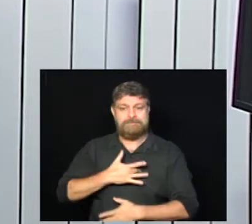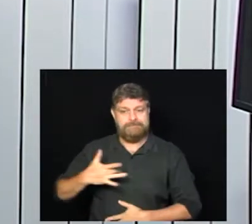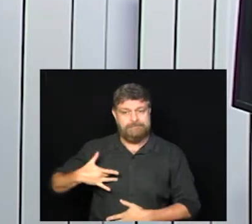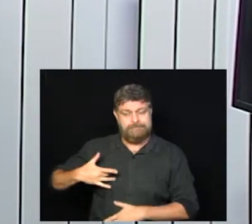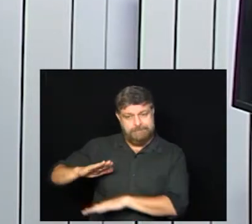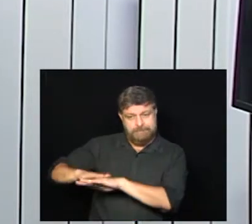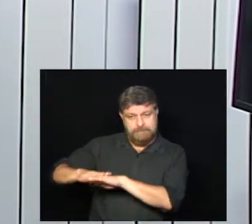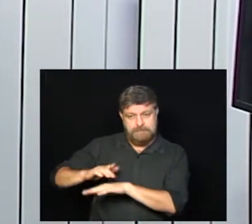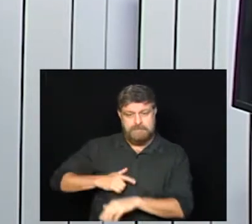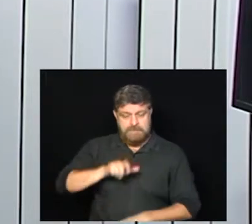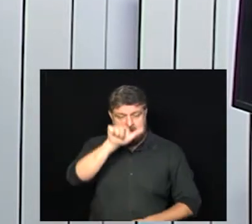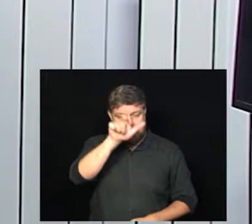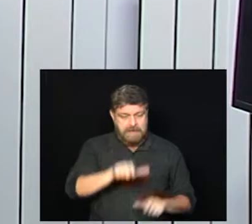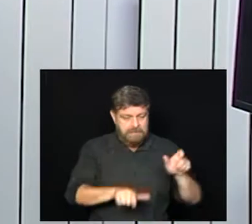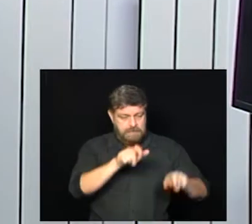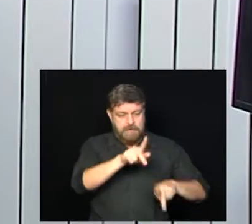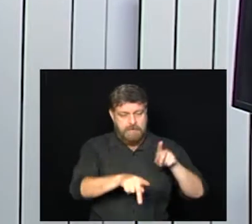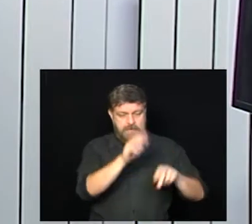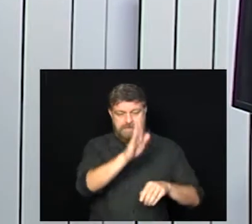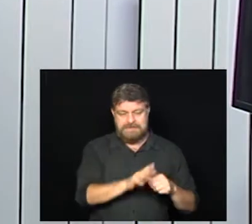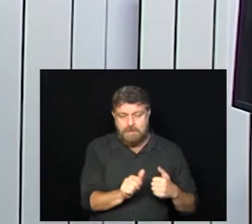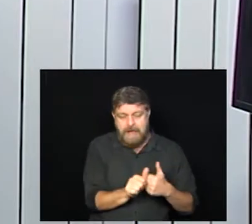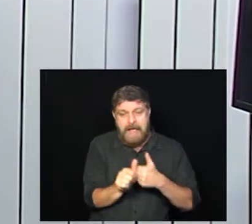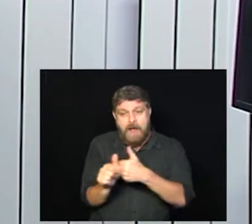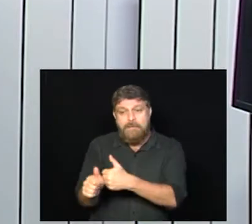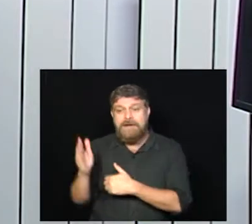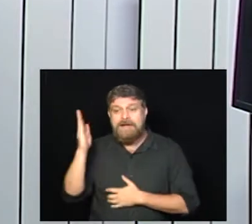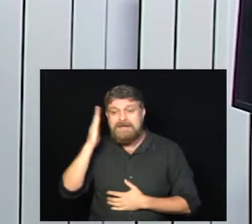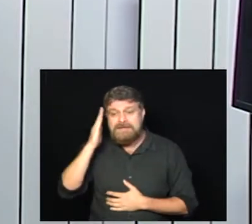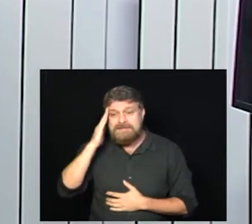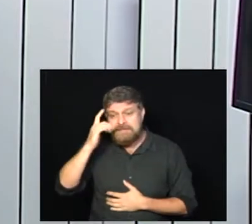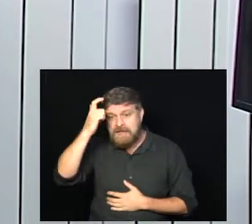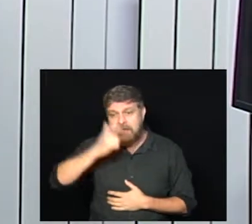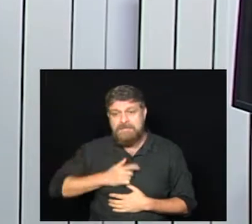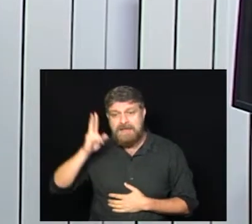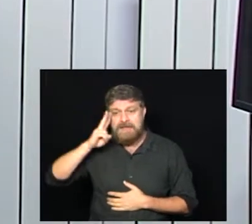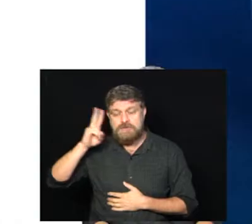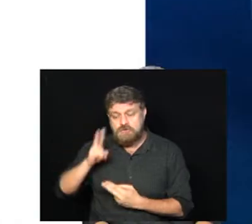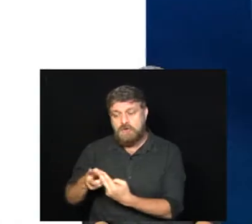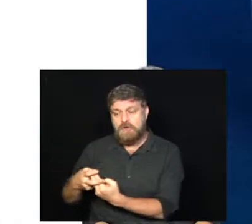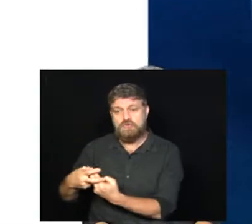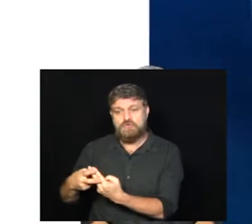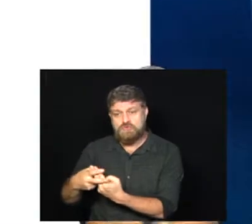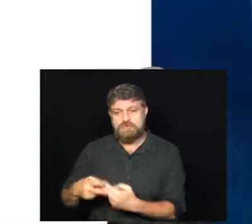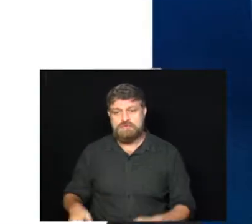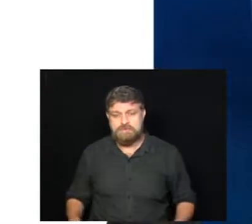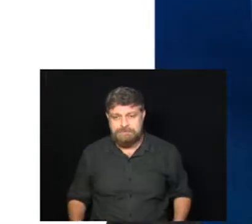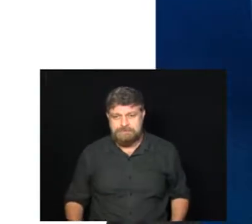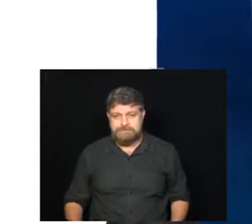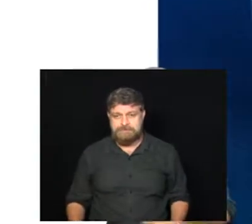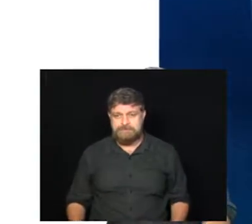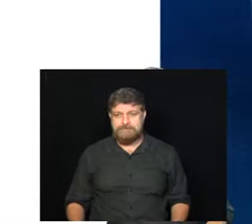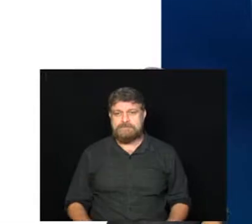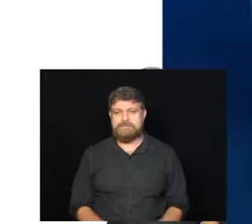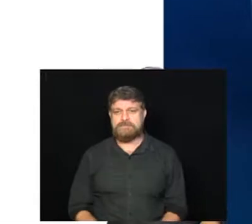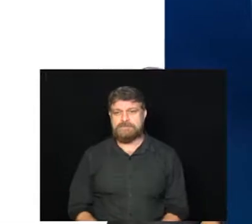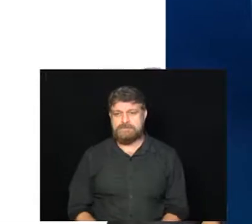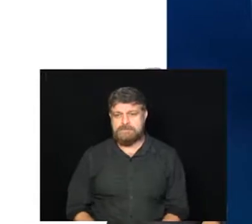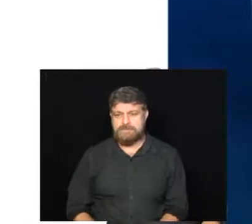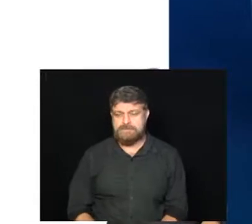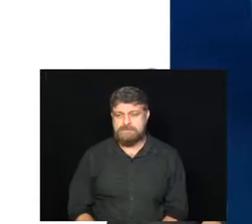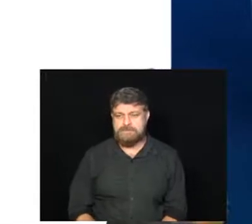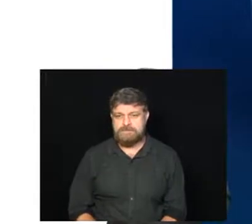o cidadão brasileiro pode acompanhar o próprio histórico no SUS. No requerimento, o vereador Paulo Búfalo